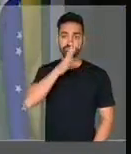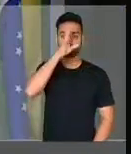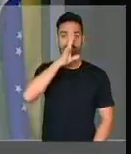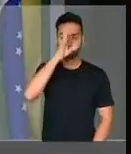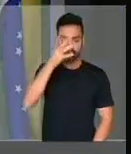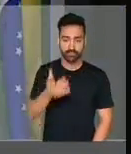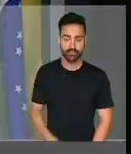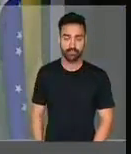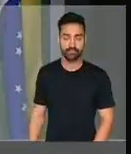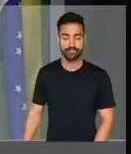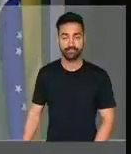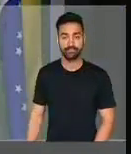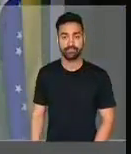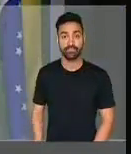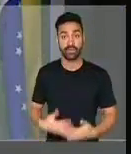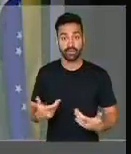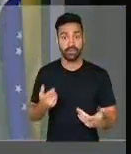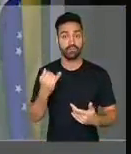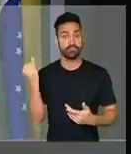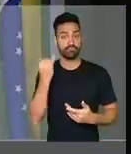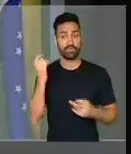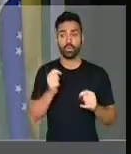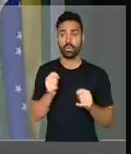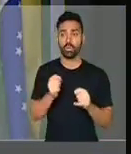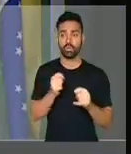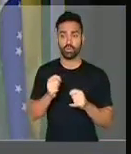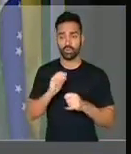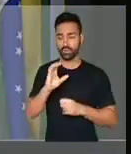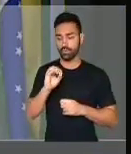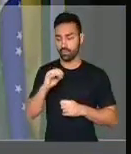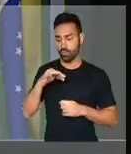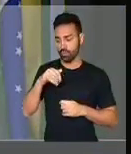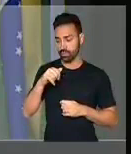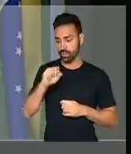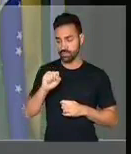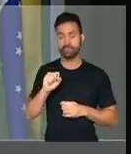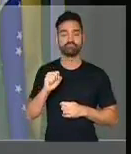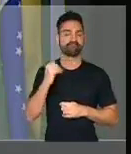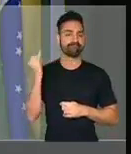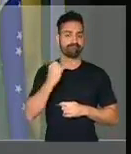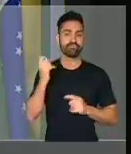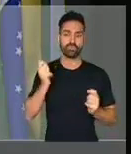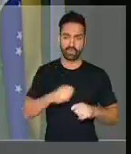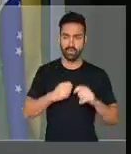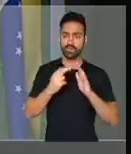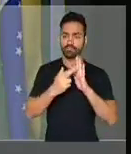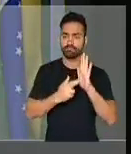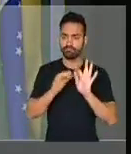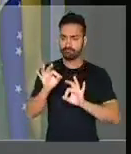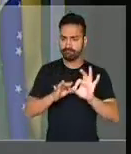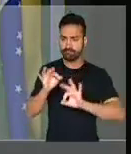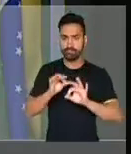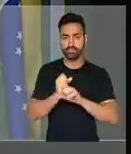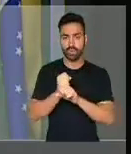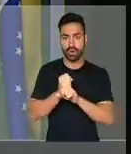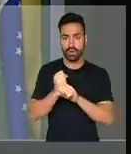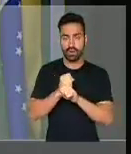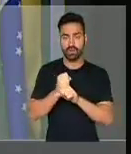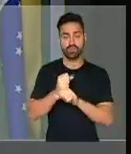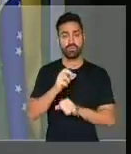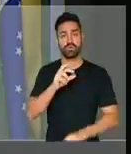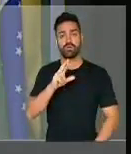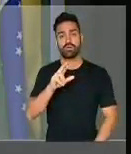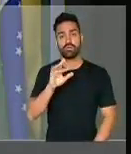caro. Então, o controle das contas públicas dos estados e municípios, ela veio bem regulada nesses anos